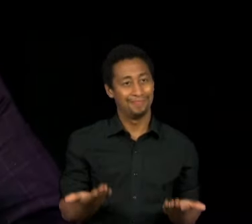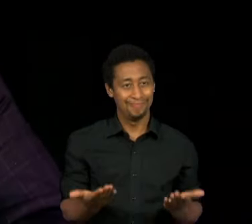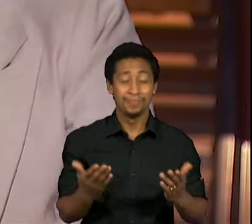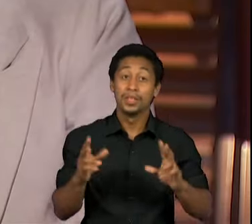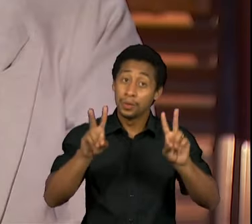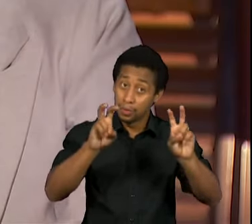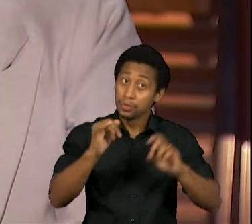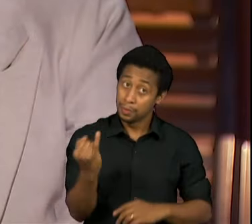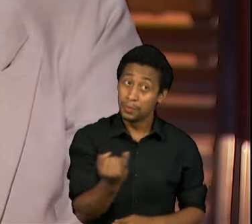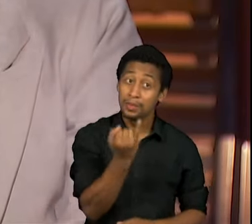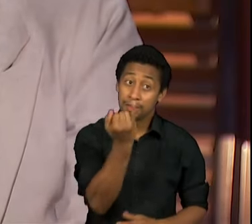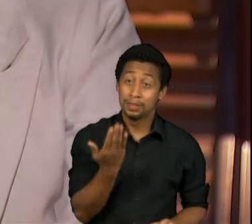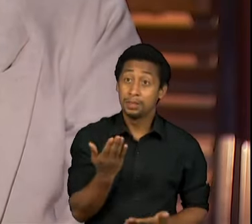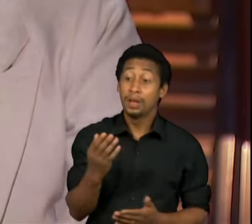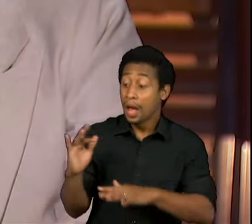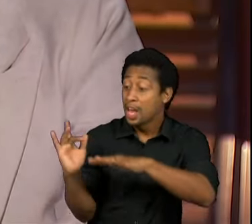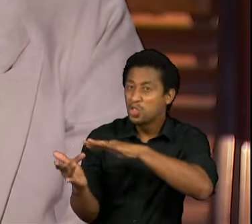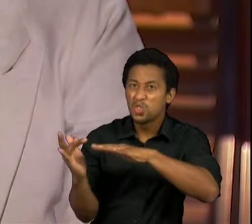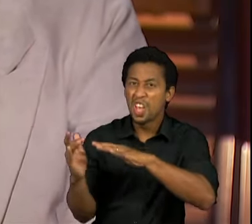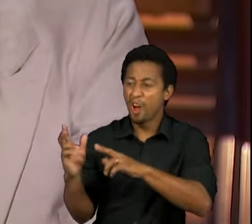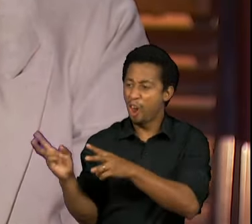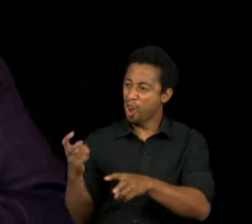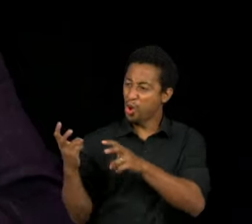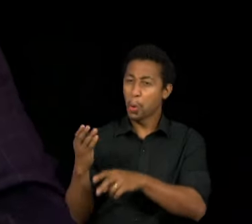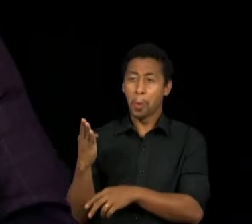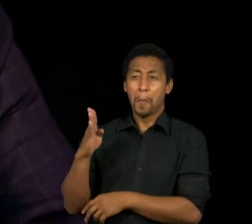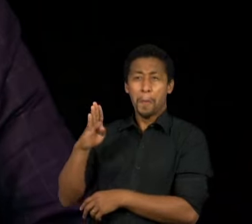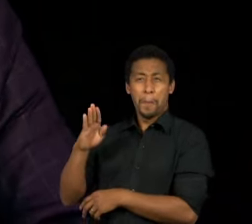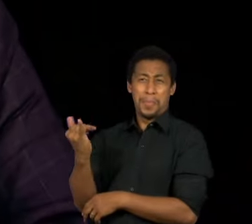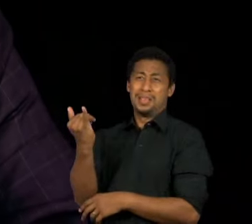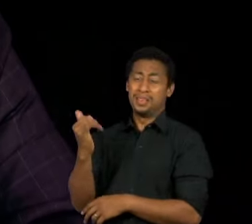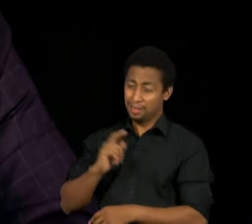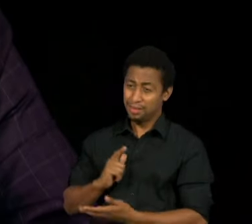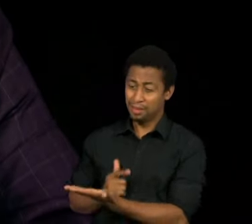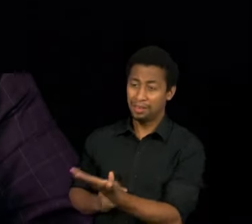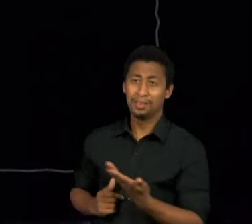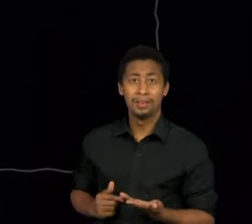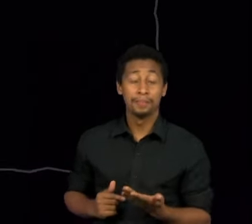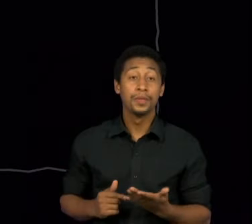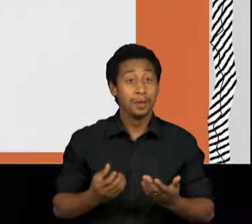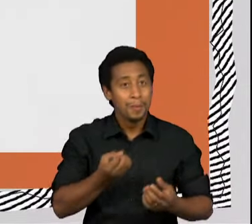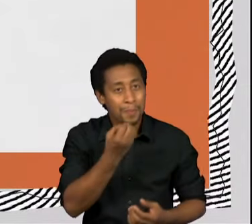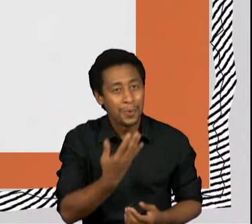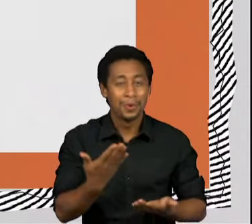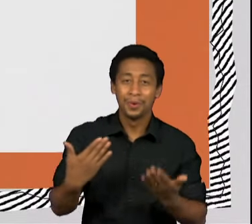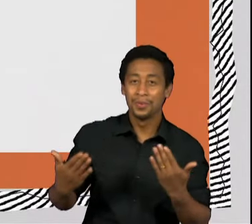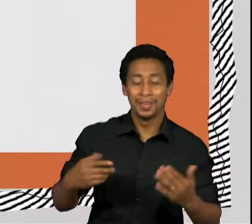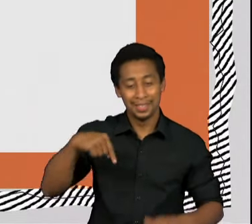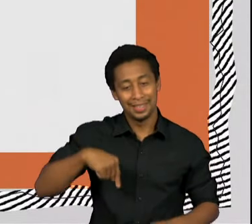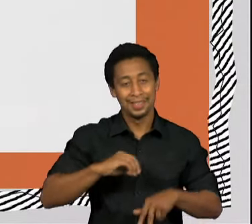esteja os milhões queria conversa seja inclusive aqui na TV Cultura a gente faz questão de trazer